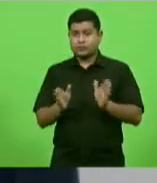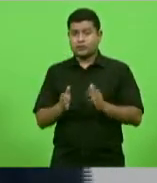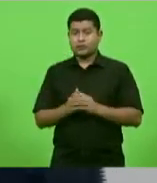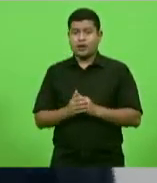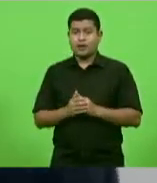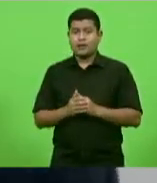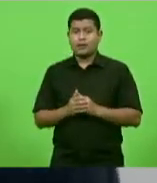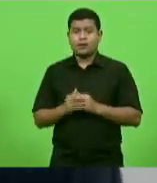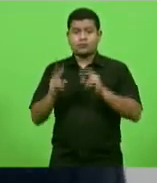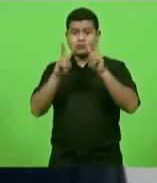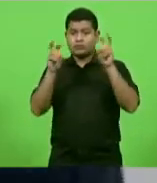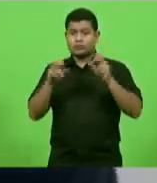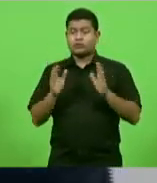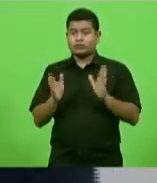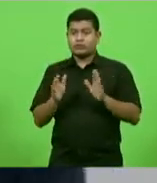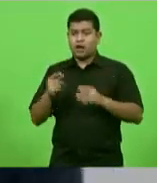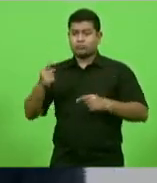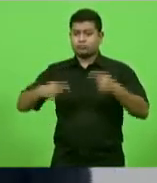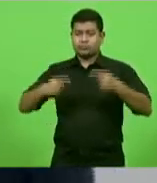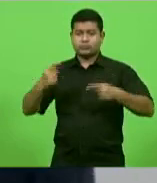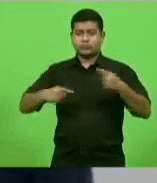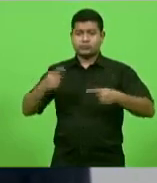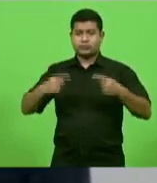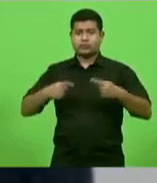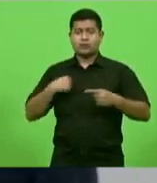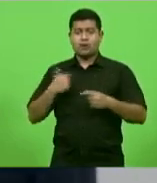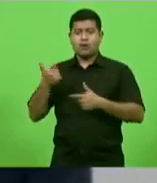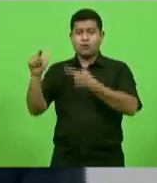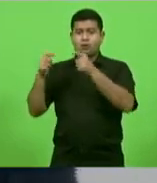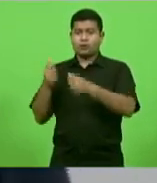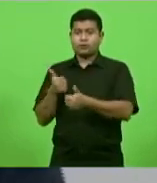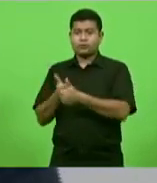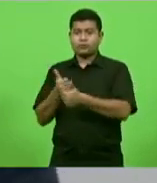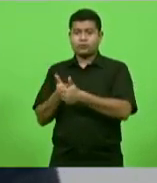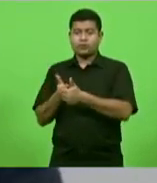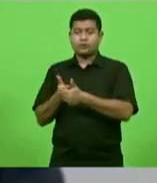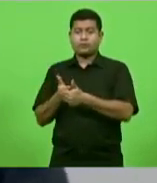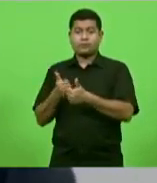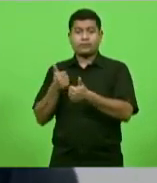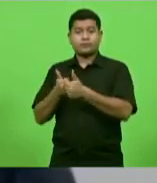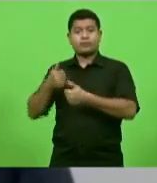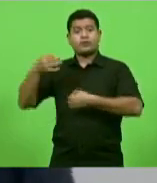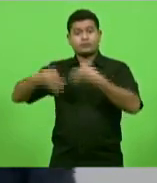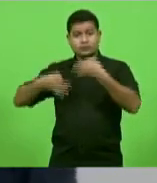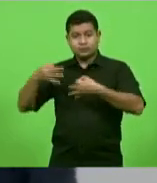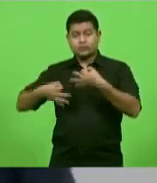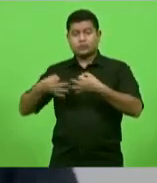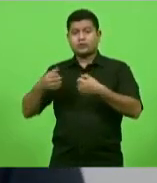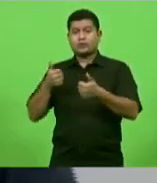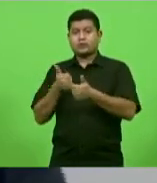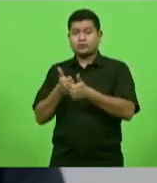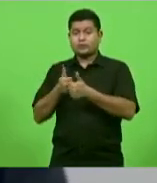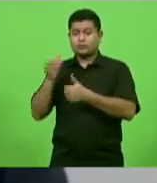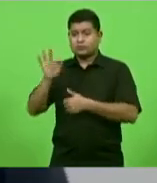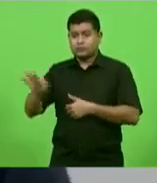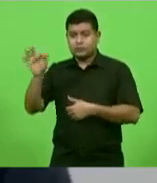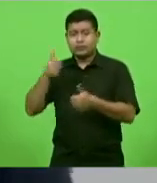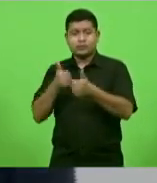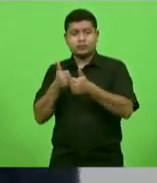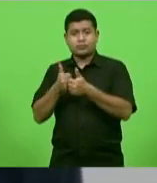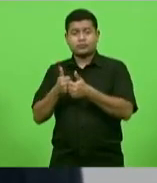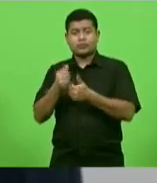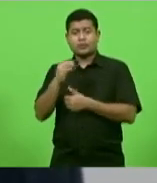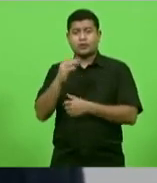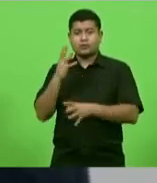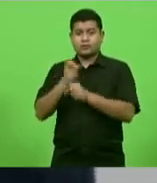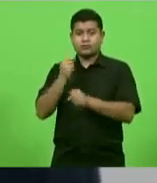a matéria já teria sido enfrentada por outros tribunais, digo, tribunais de justiça, tribunais federais e tribunais de contas